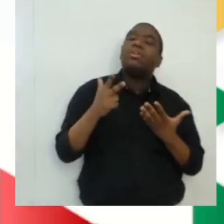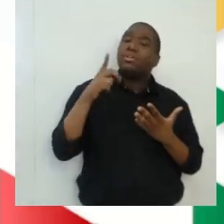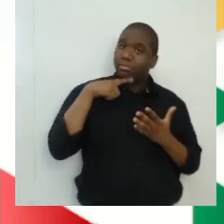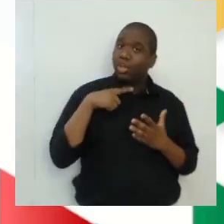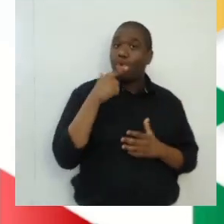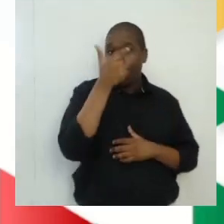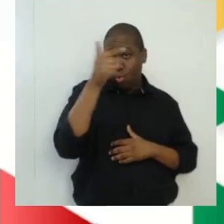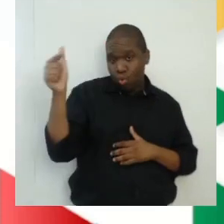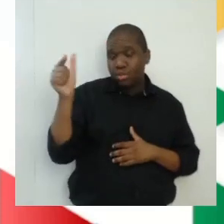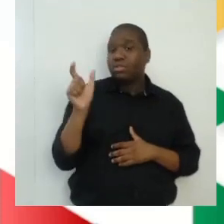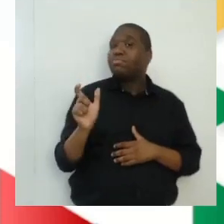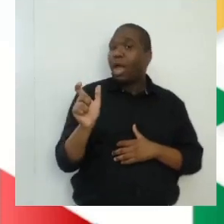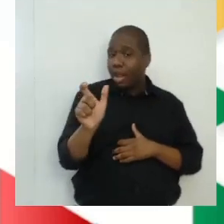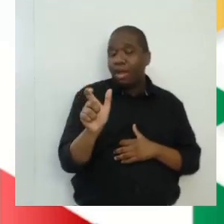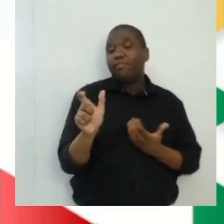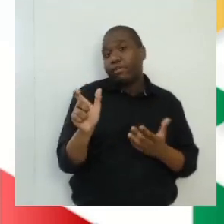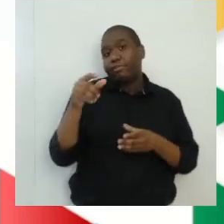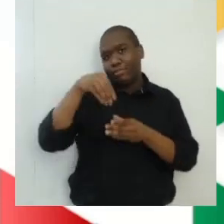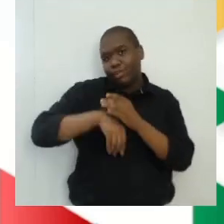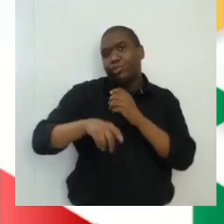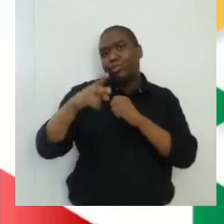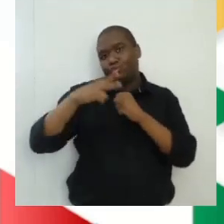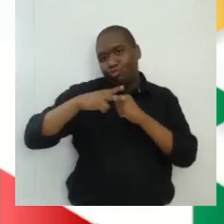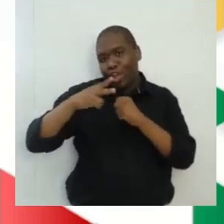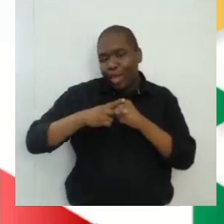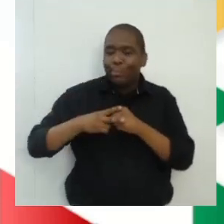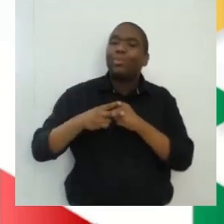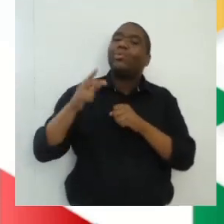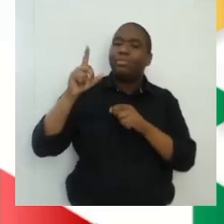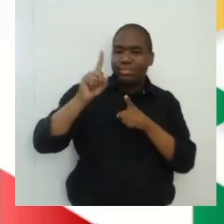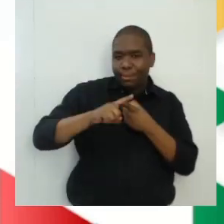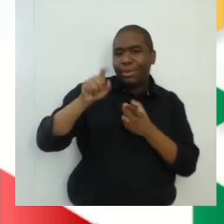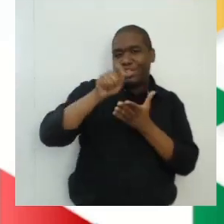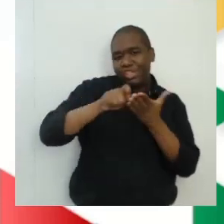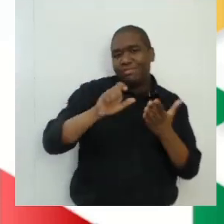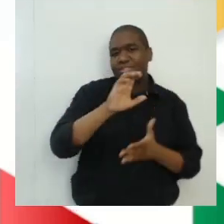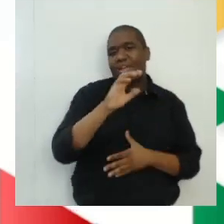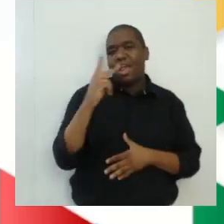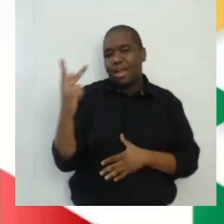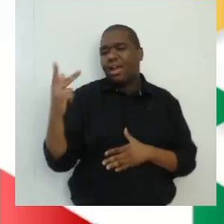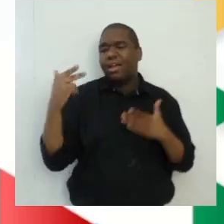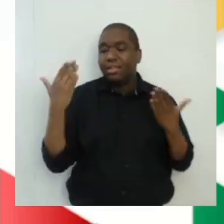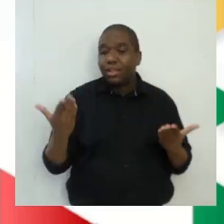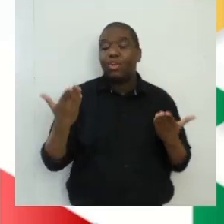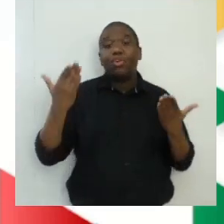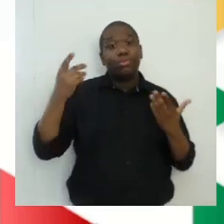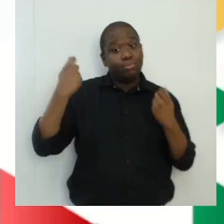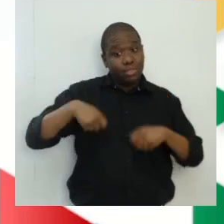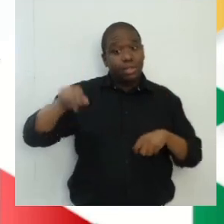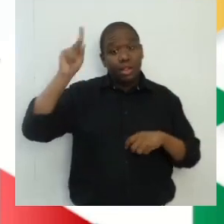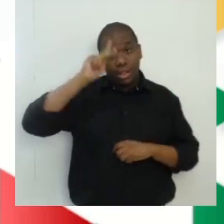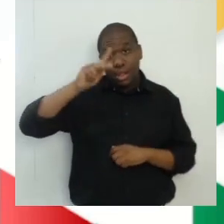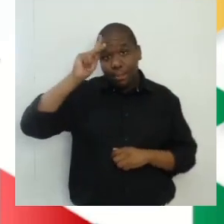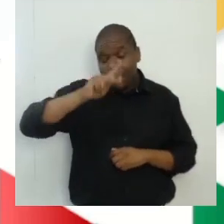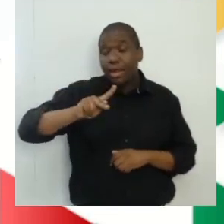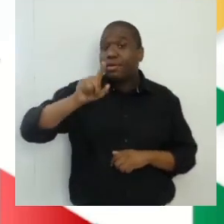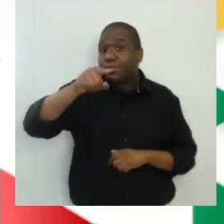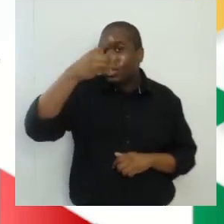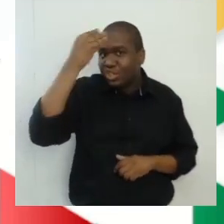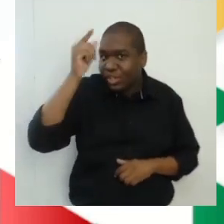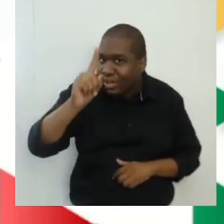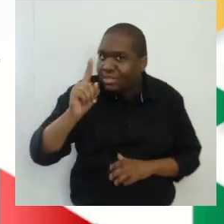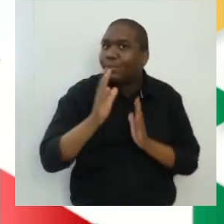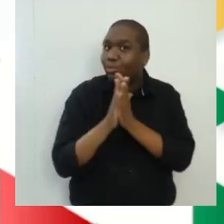desse verbo também serão escritas com CH. Então vamos relembrar, né? Não esquece de